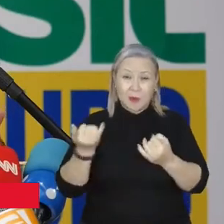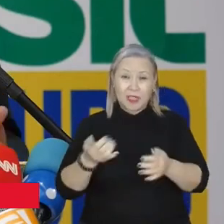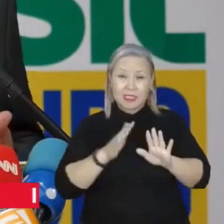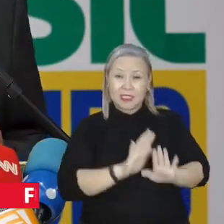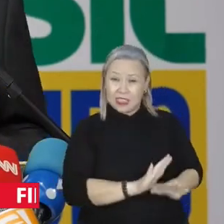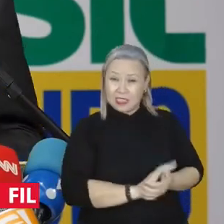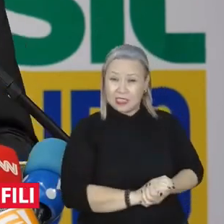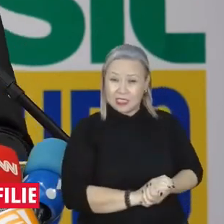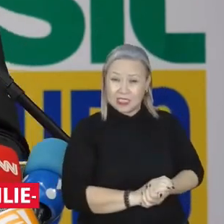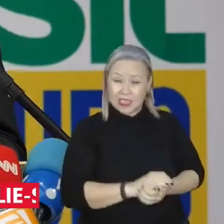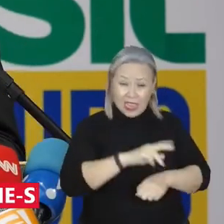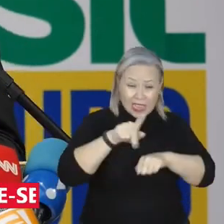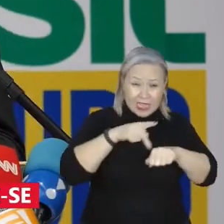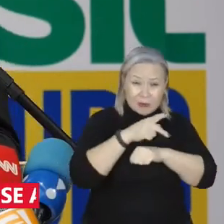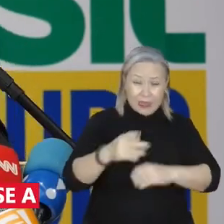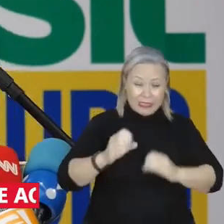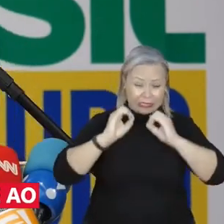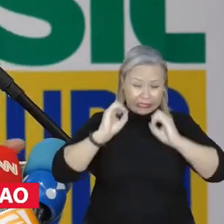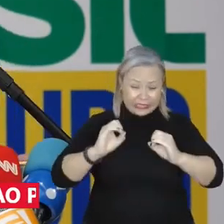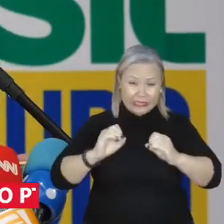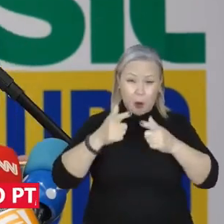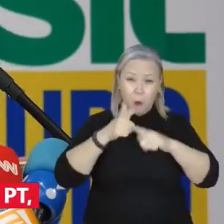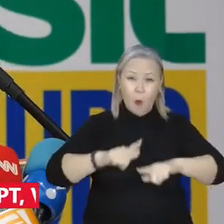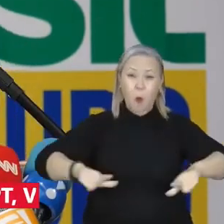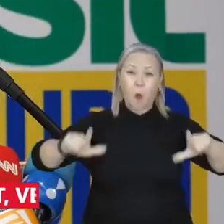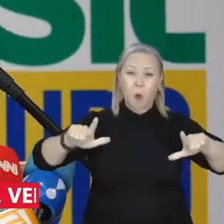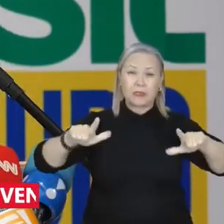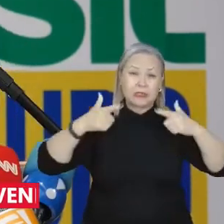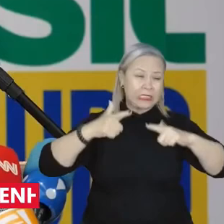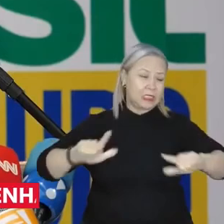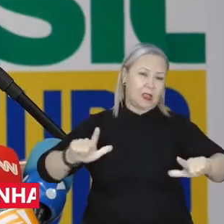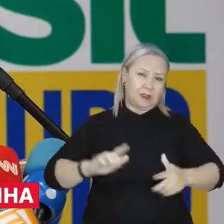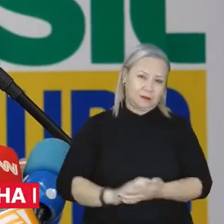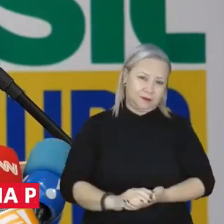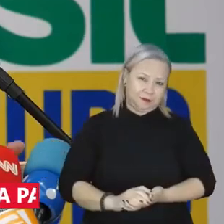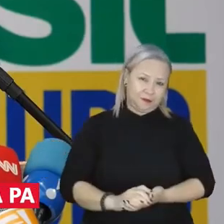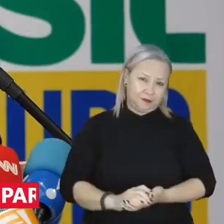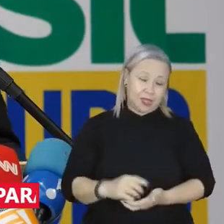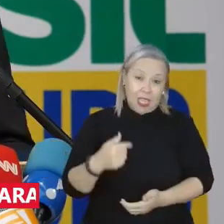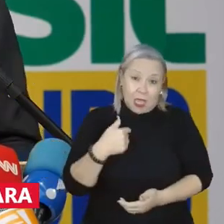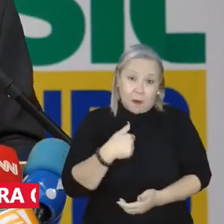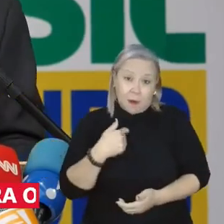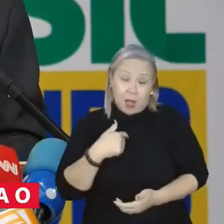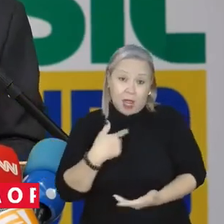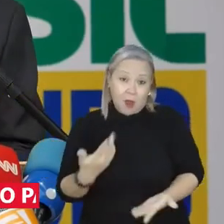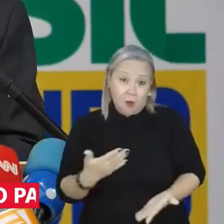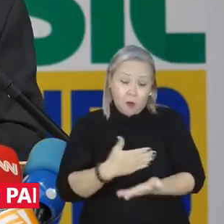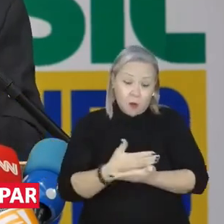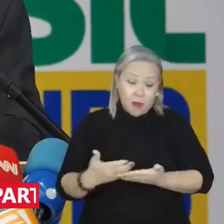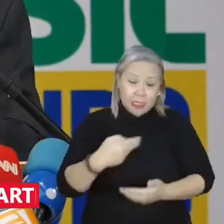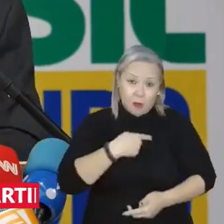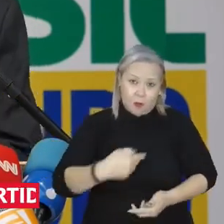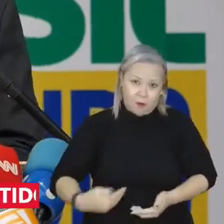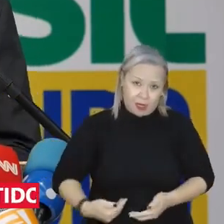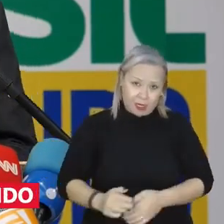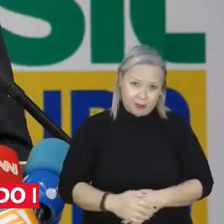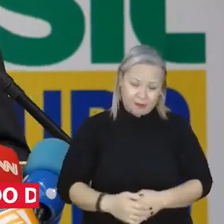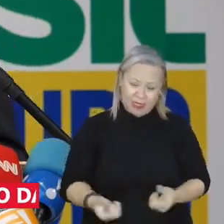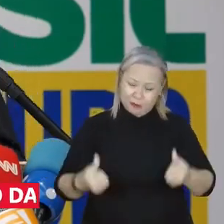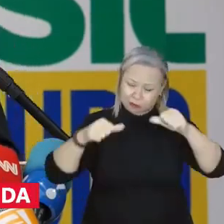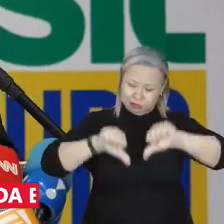saber esse país a zero para a gente recomeçar a governar bebe ele pode pode fazer toda